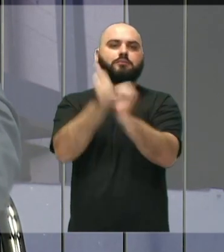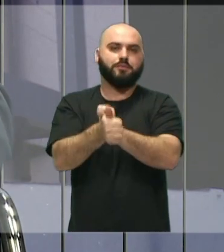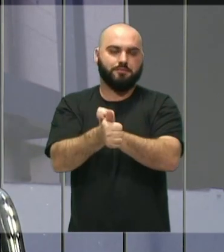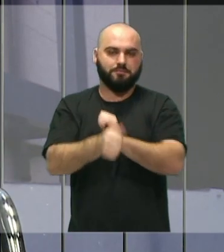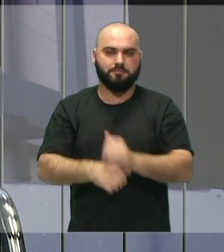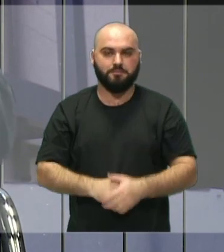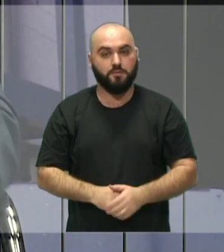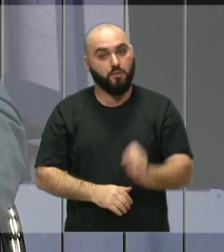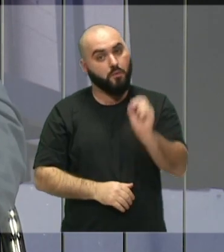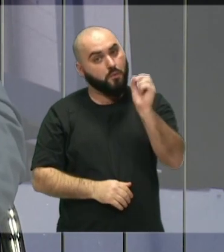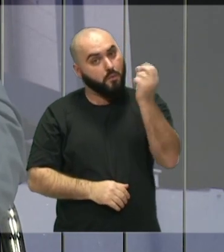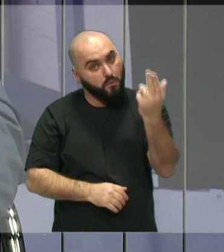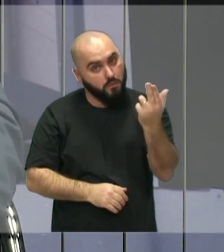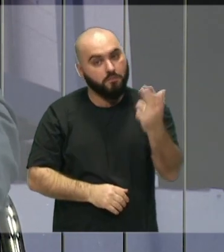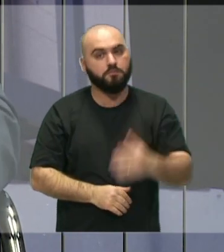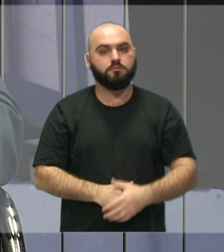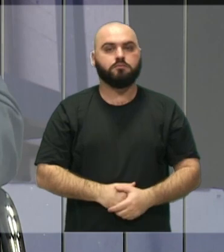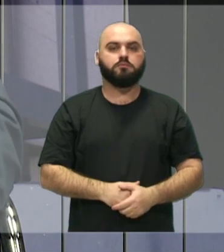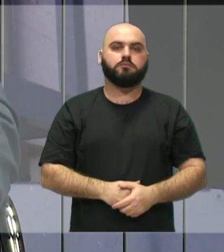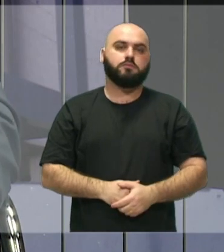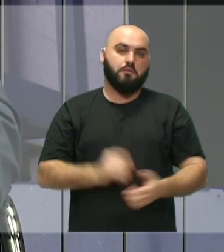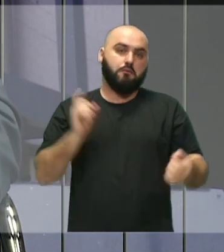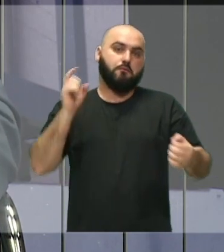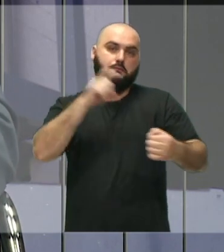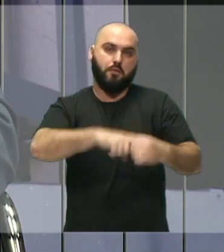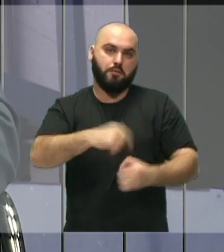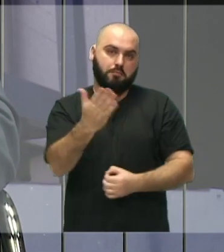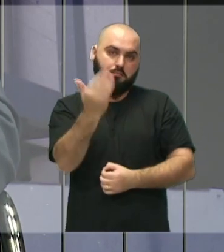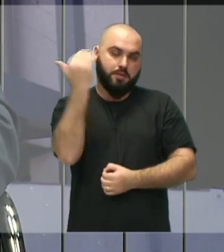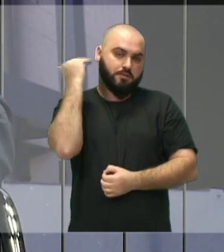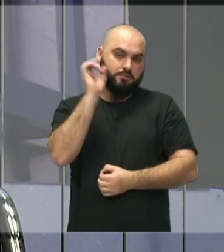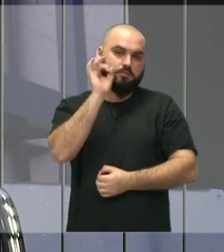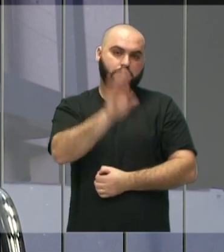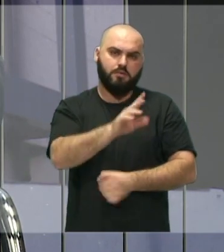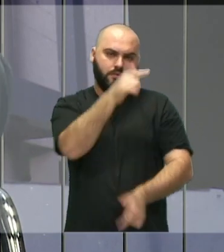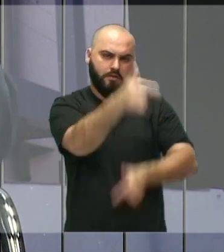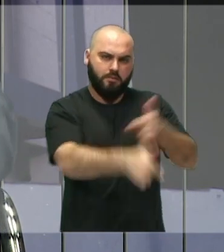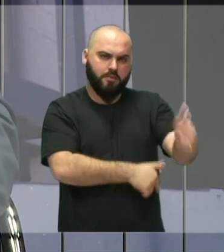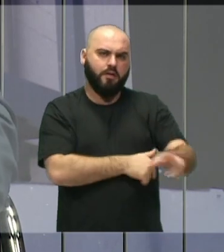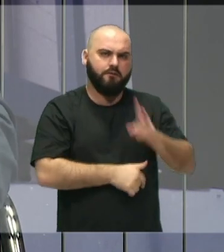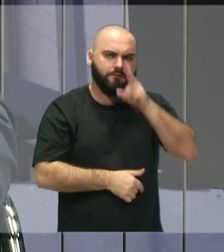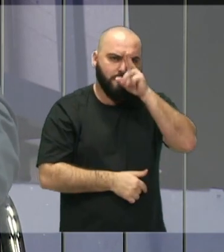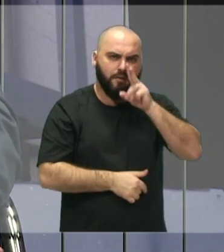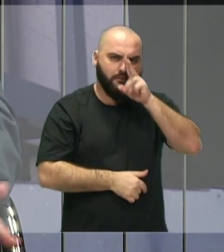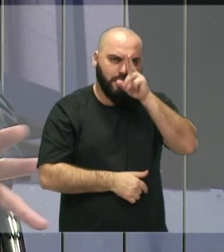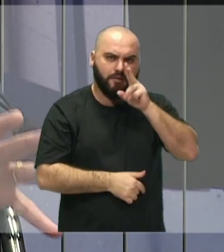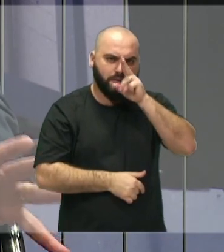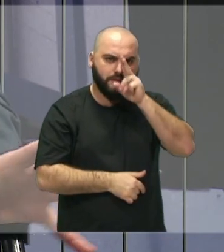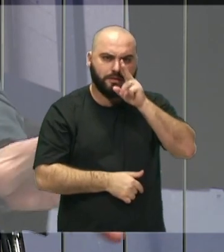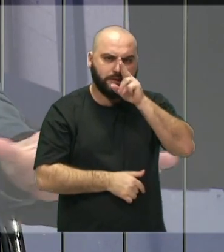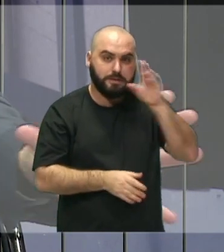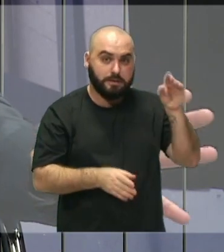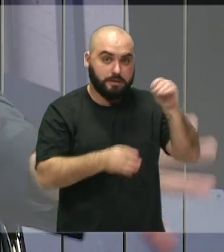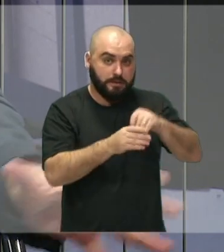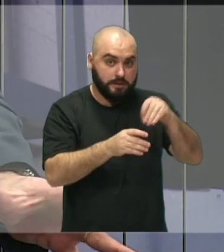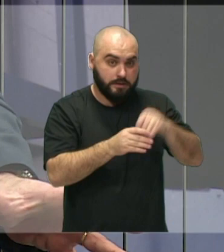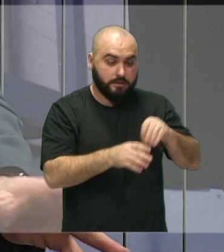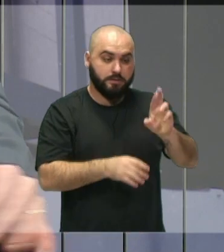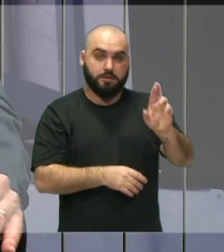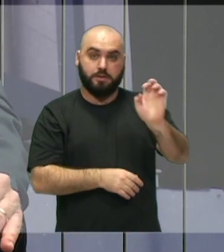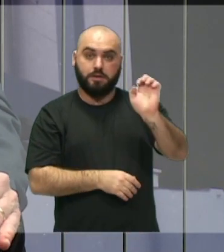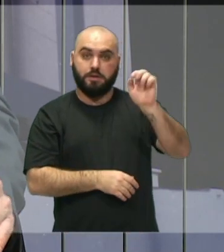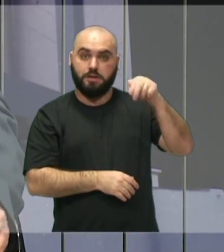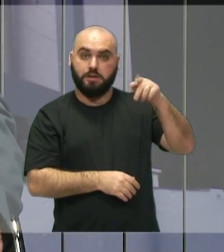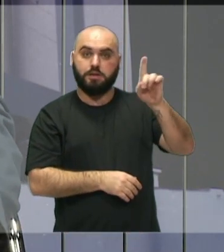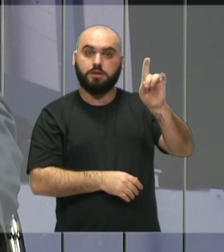rendimento. Ou a gente volta o que era antes, trabalha fortemente dentro da esfera do rendimento e